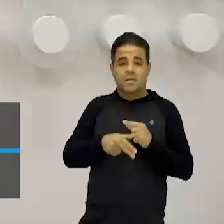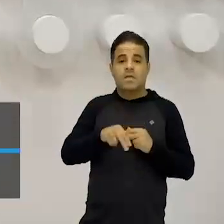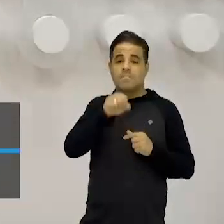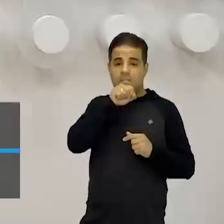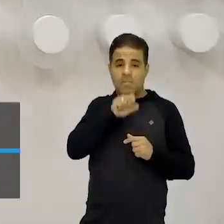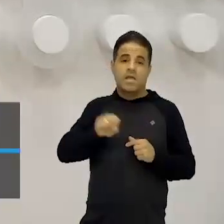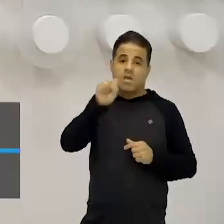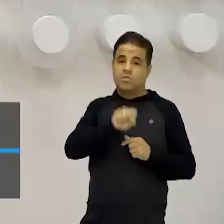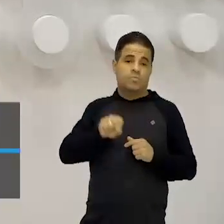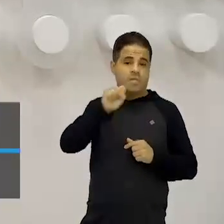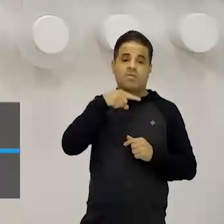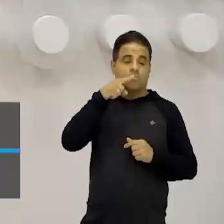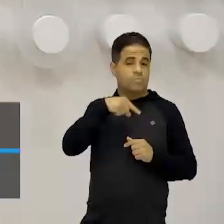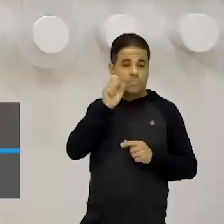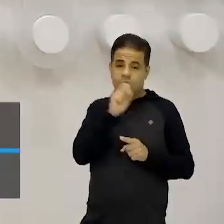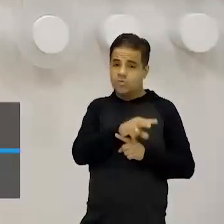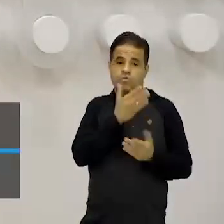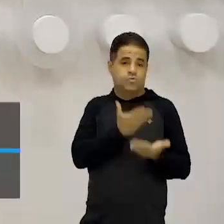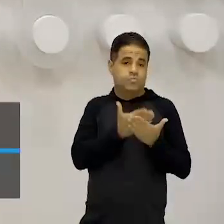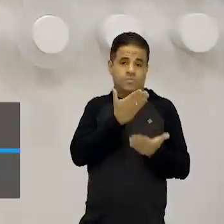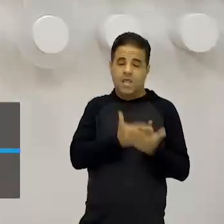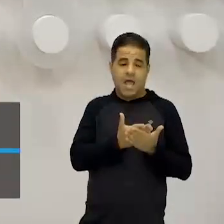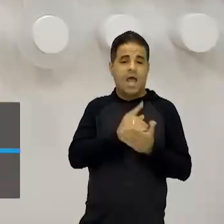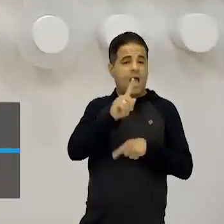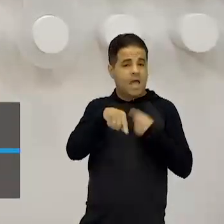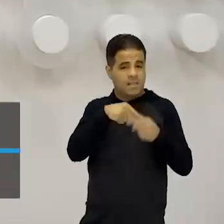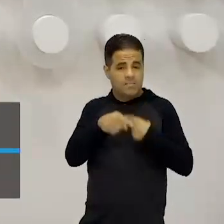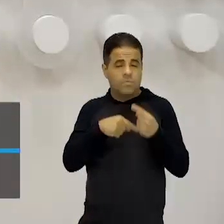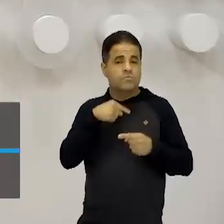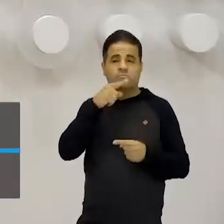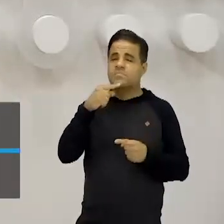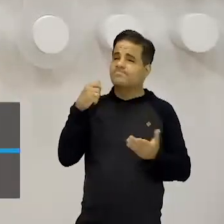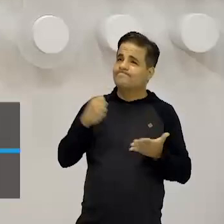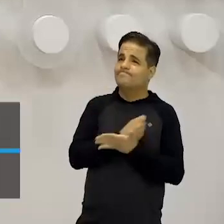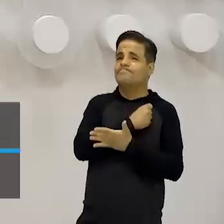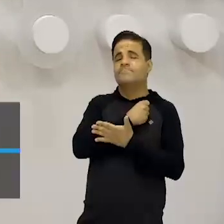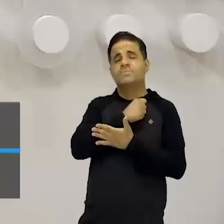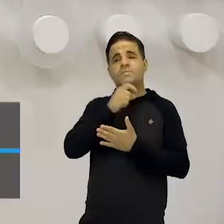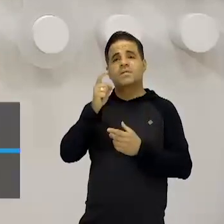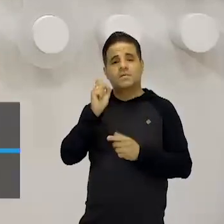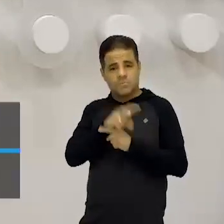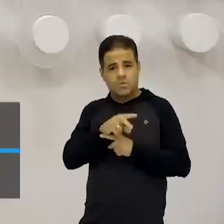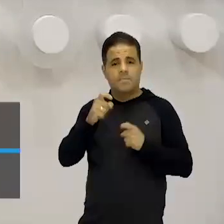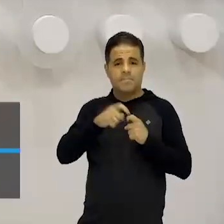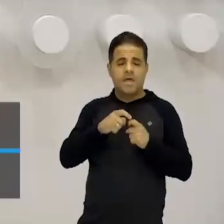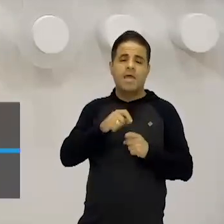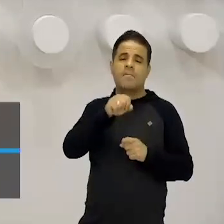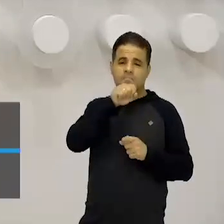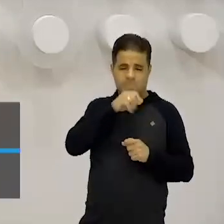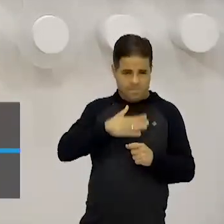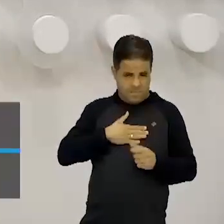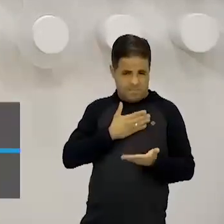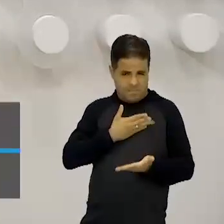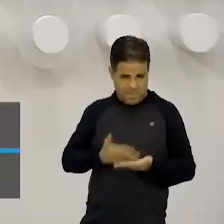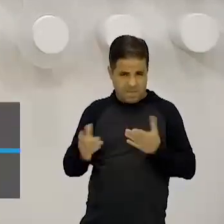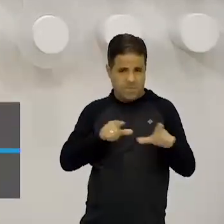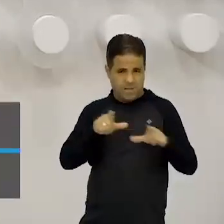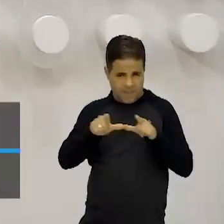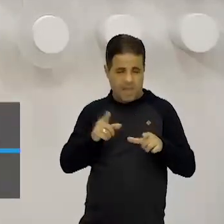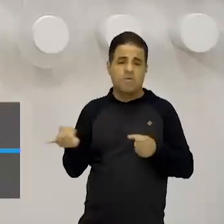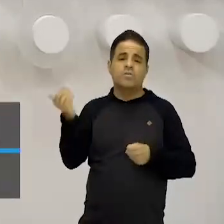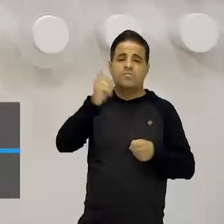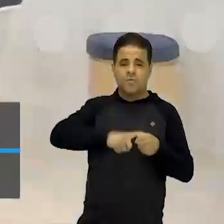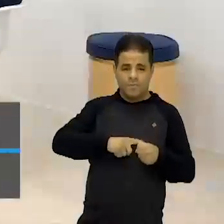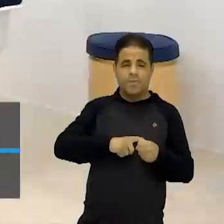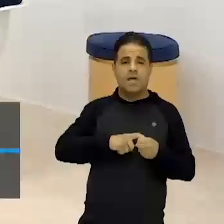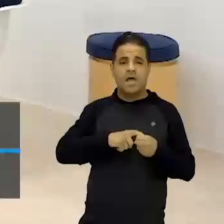mãe solteira. E aí, quando não consegui atingir esse sonho, que a minha mãe perdeu o emprego e eu tive que